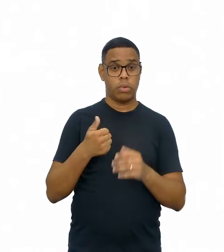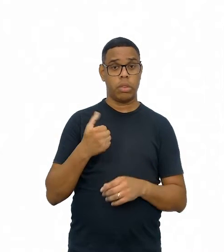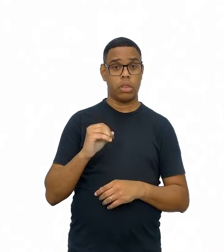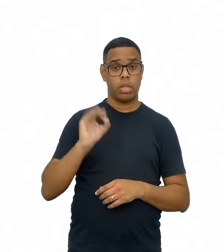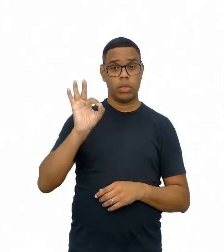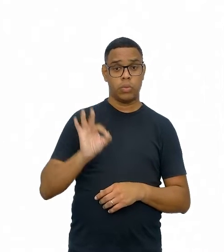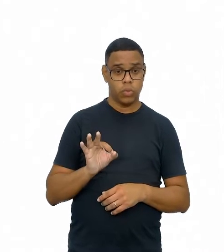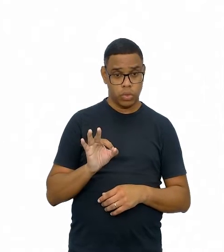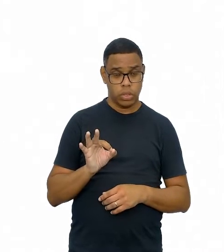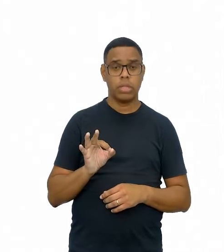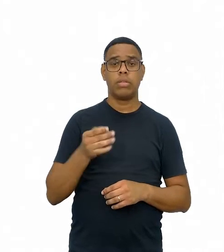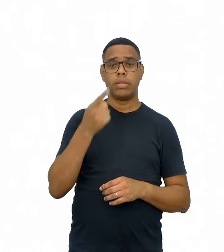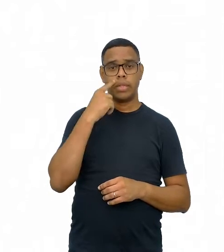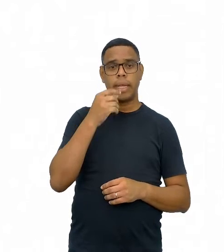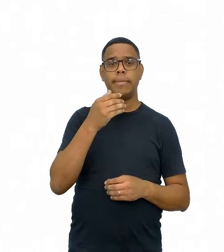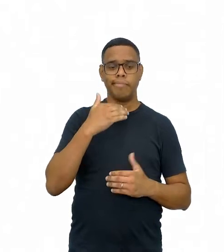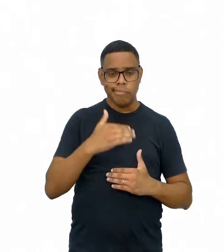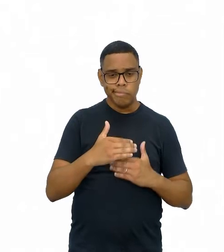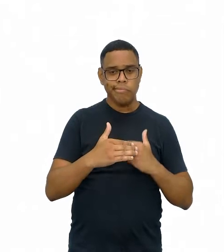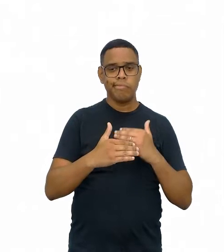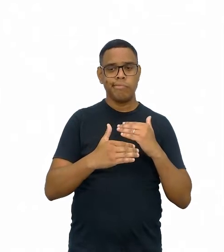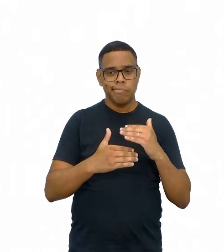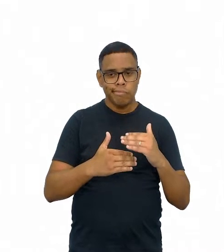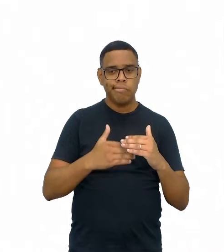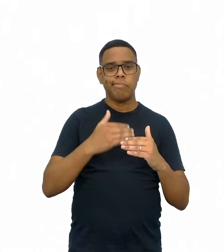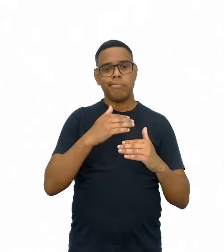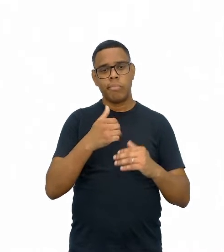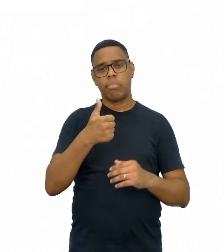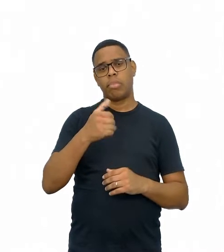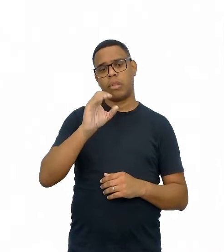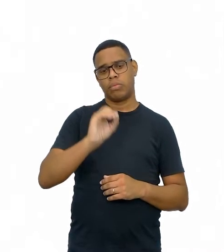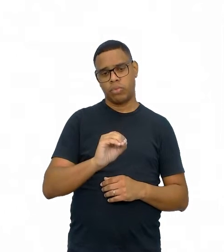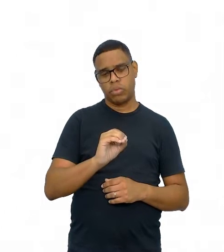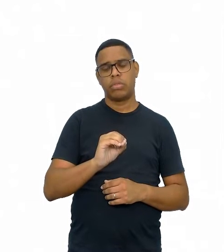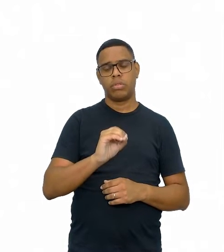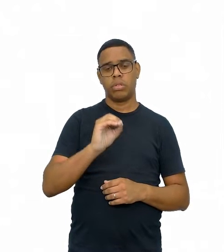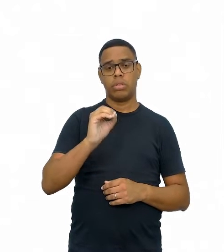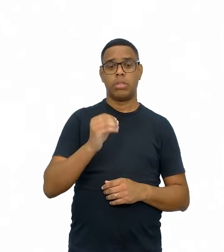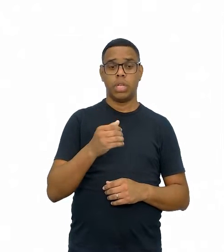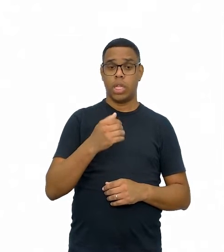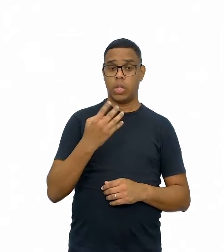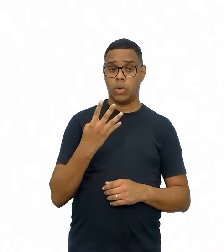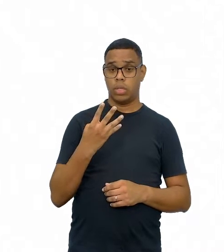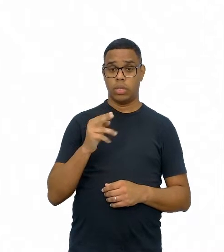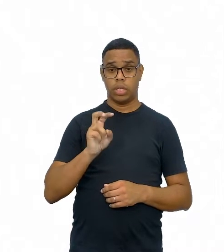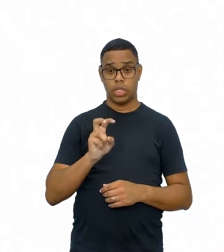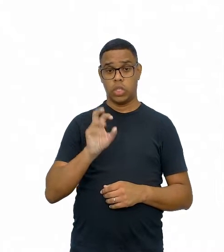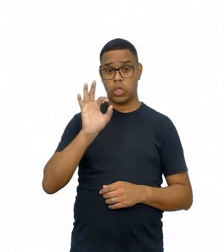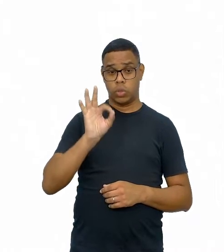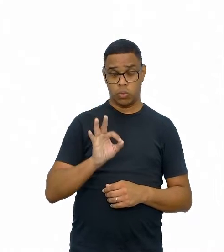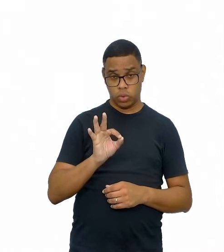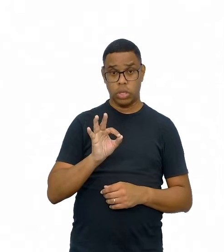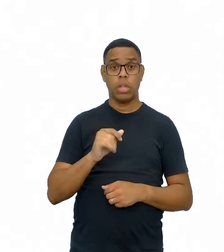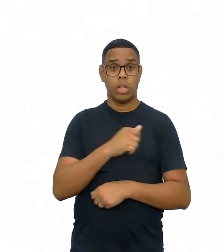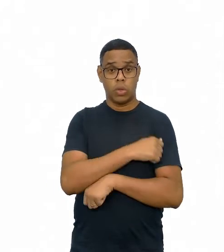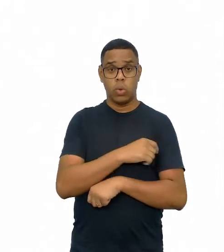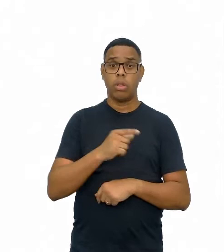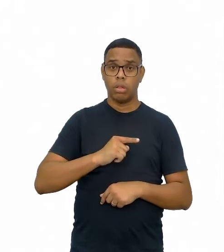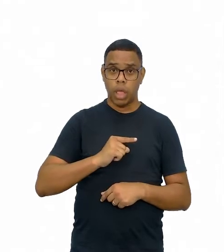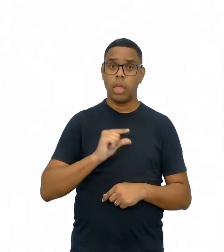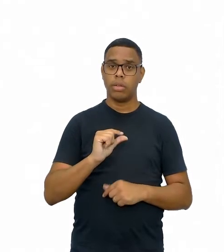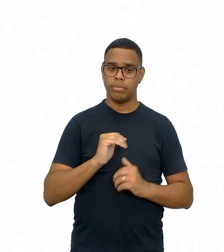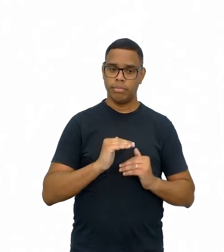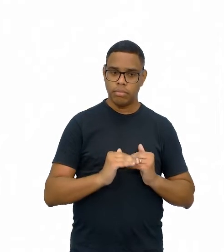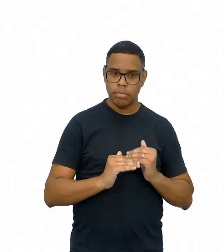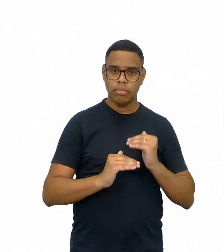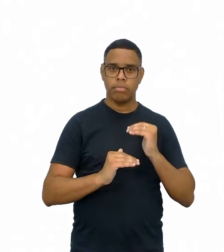alunos estão com um desempenho muito baixo. Um grande percentual, cerca de 45% dos alunos, estão com